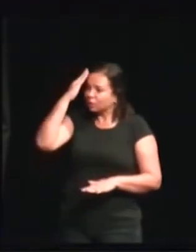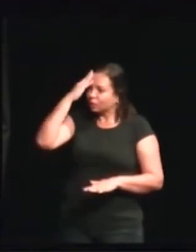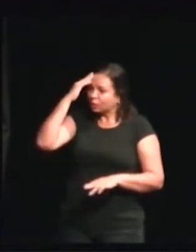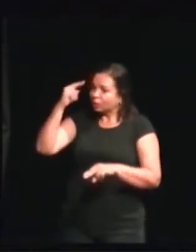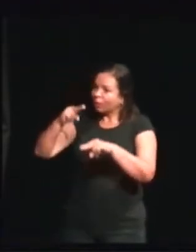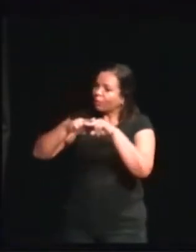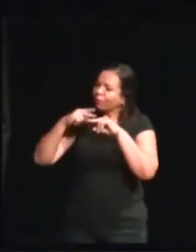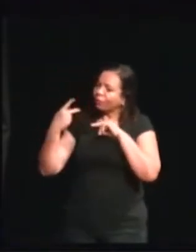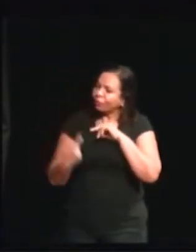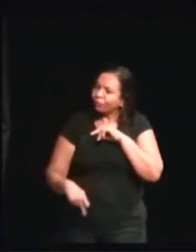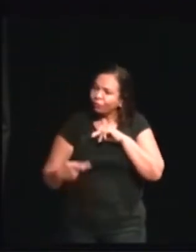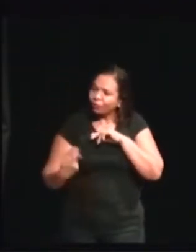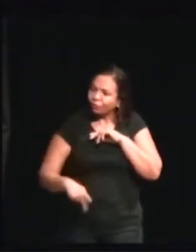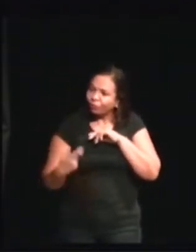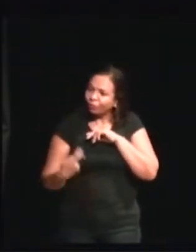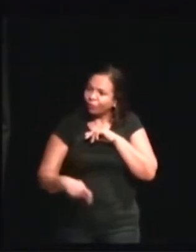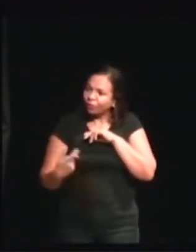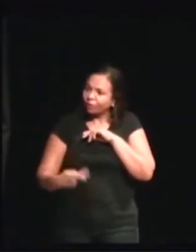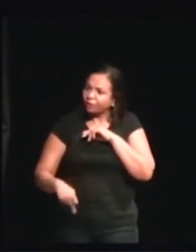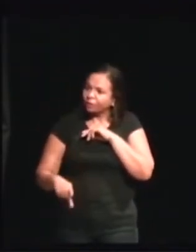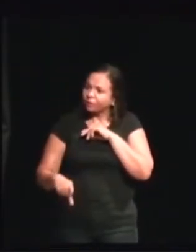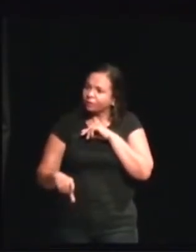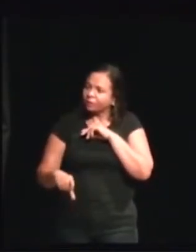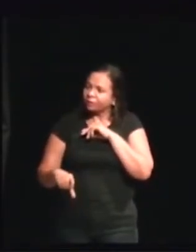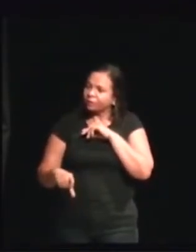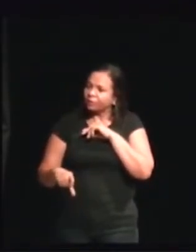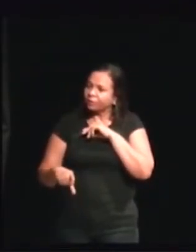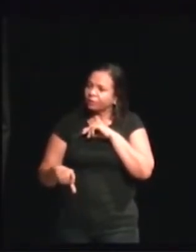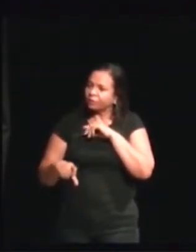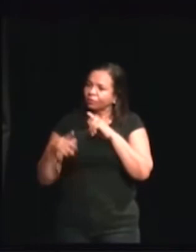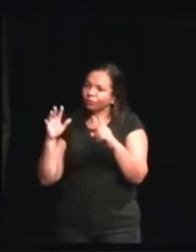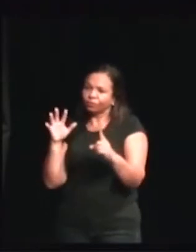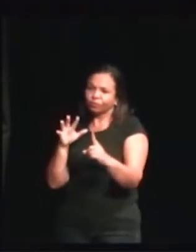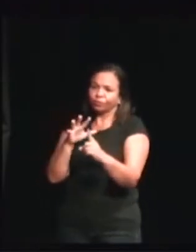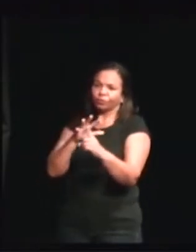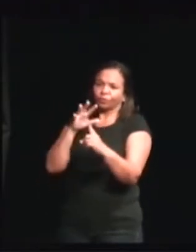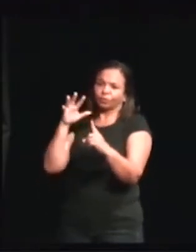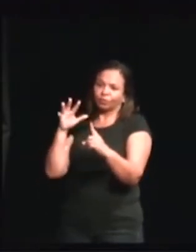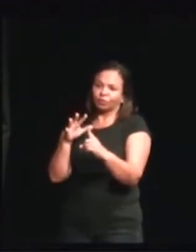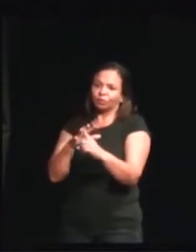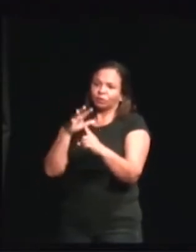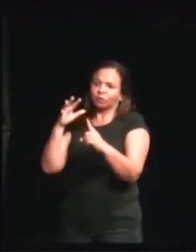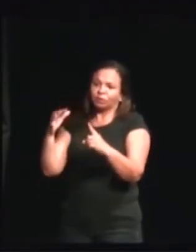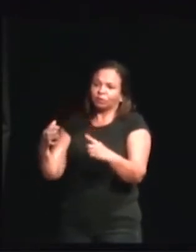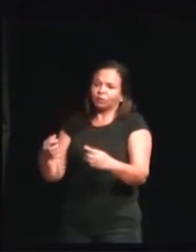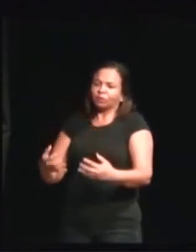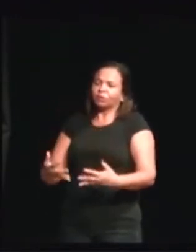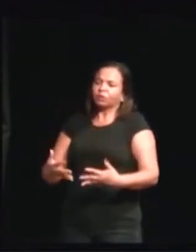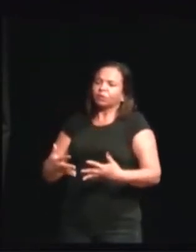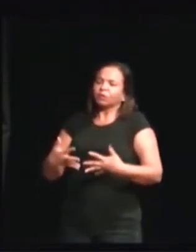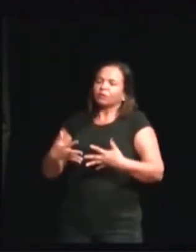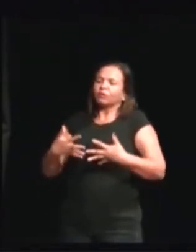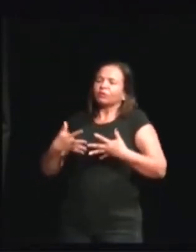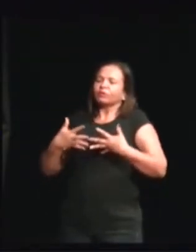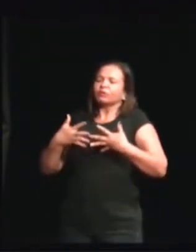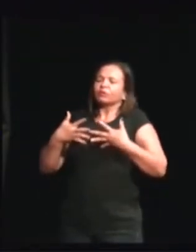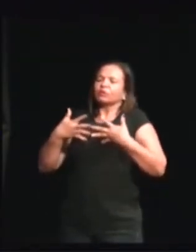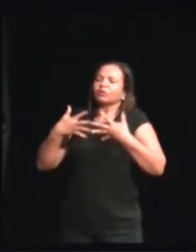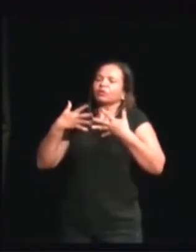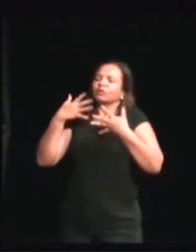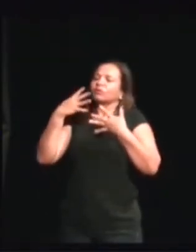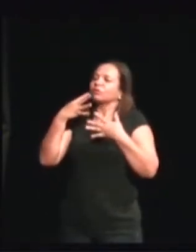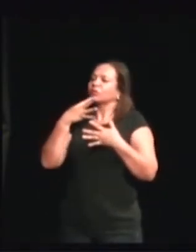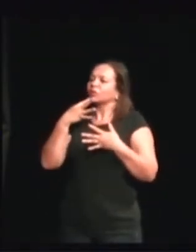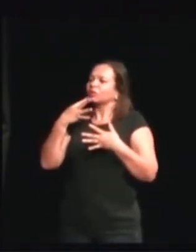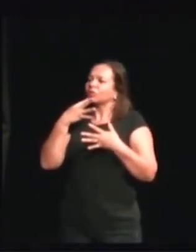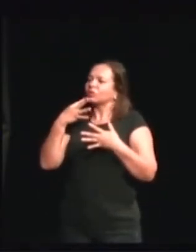aqui. Nós estamos nos investindo de conhecimento para pôr uma vida voltada para a construção de um